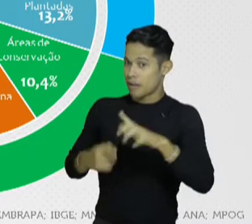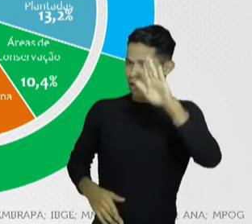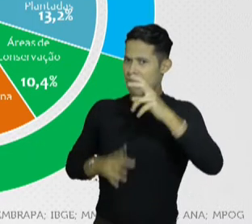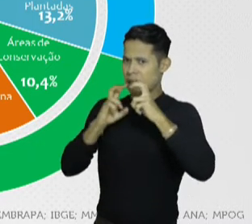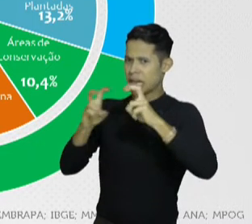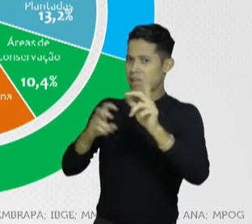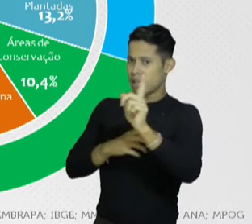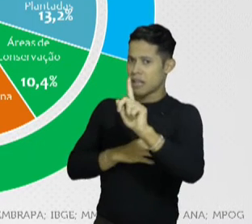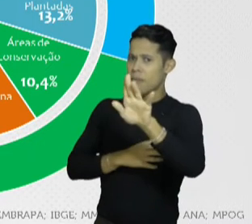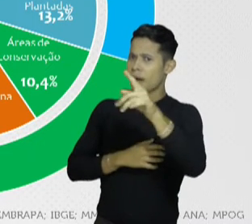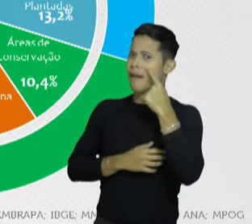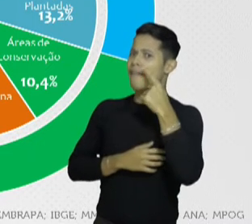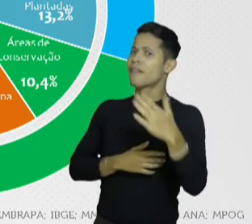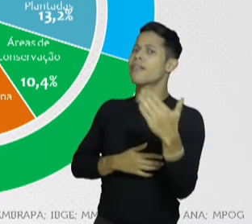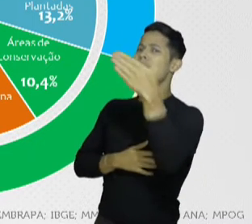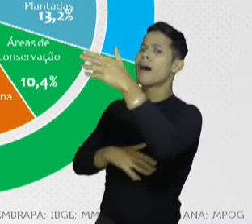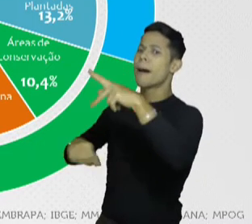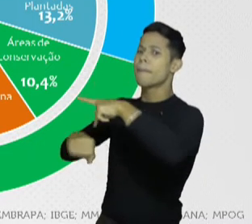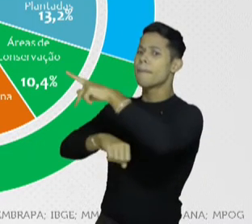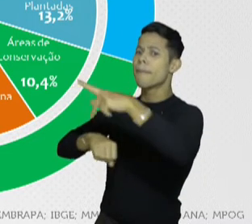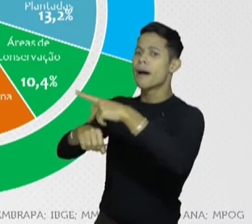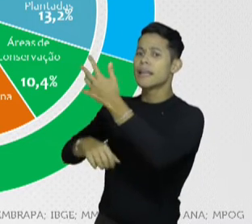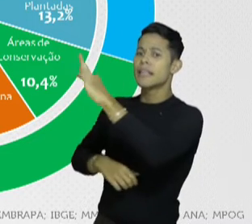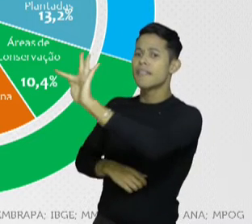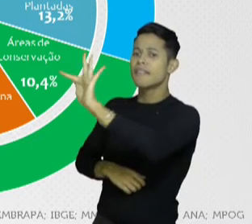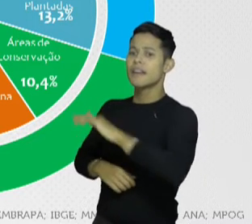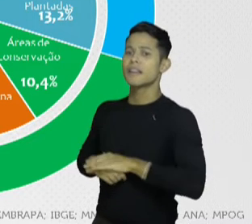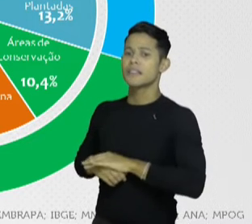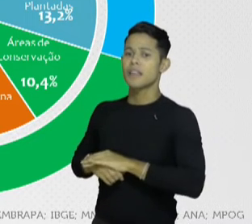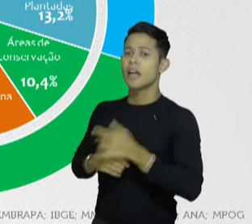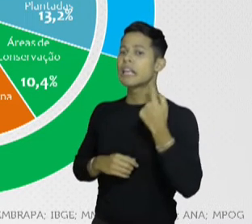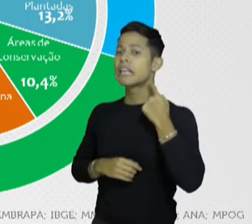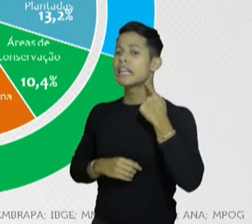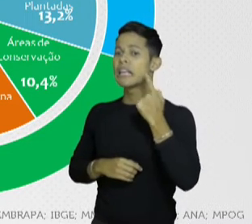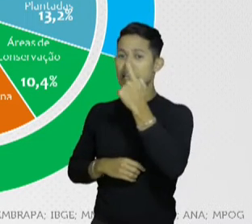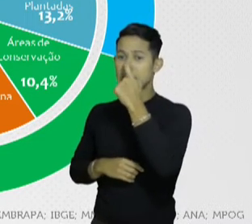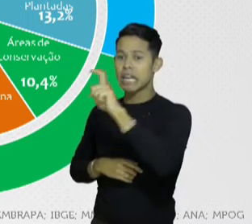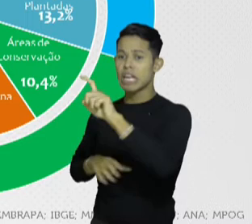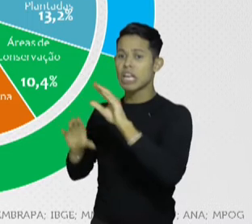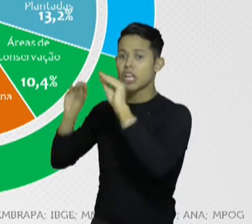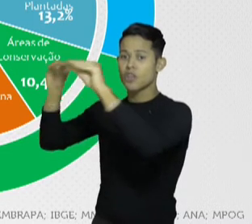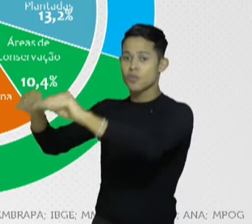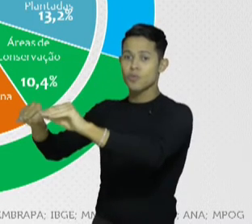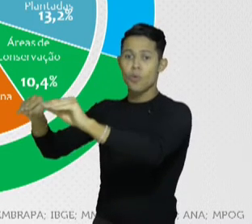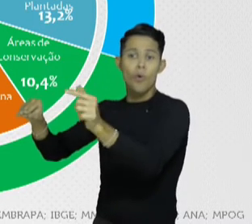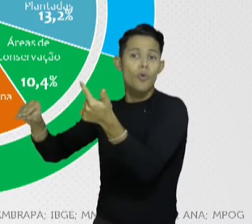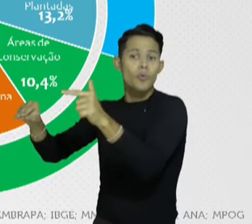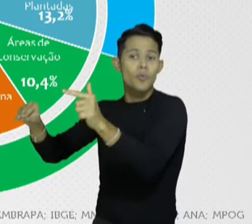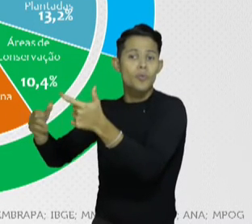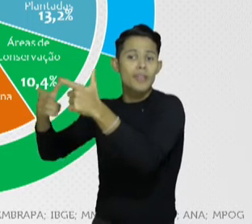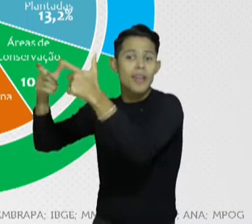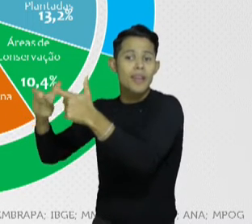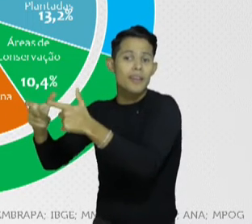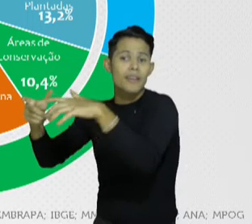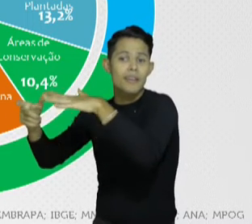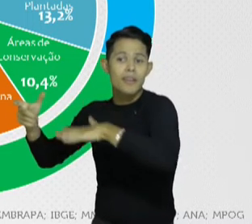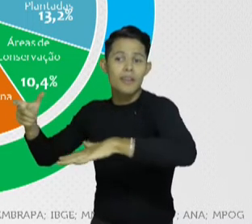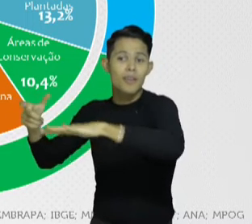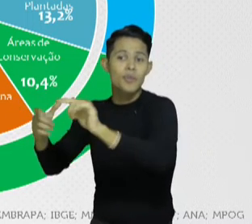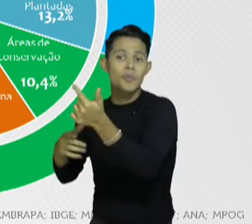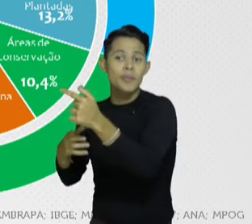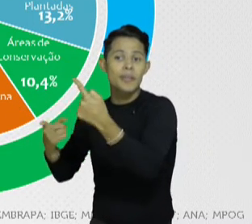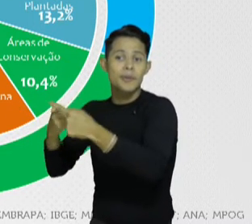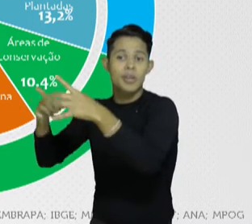eles jogam o dejeto eles não tem mais Onde colocar dejeto de suínas de aves lá não tem mais Onde colocar porque todo o solo dele tá